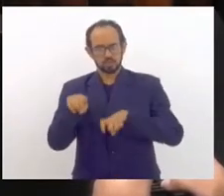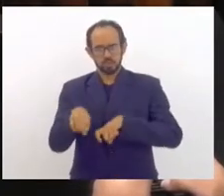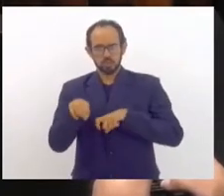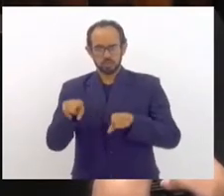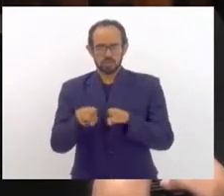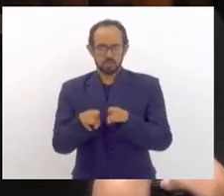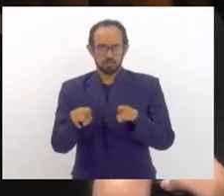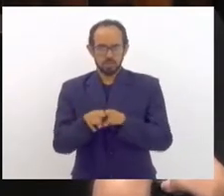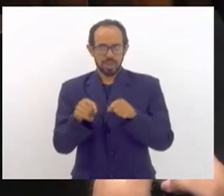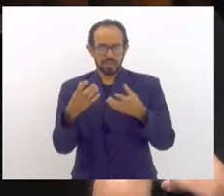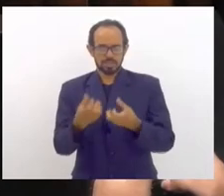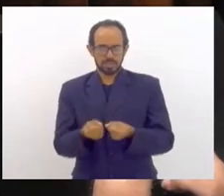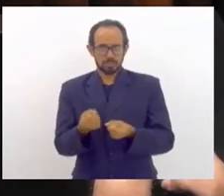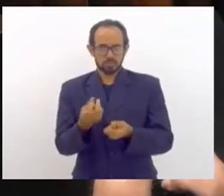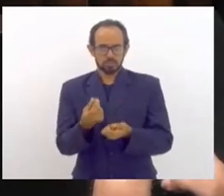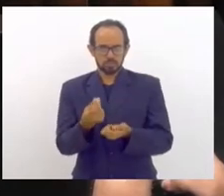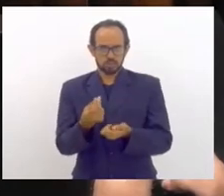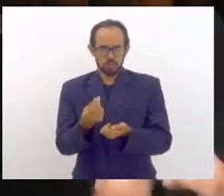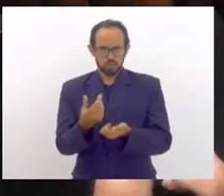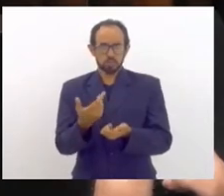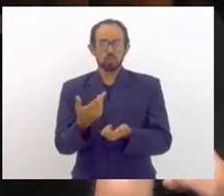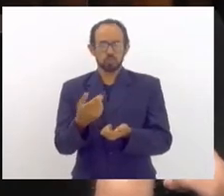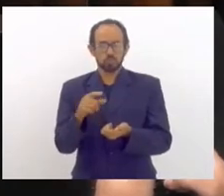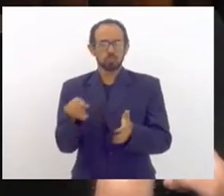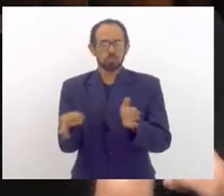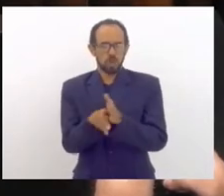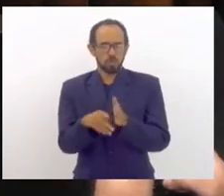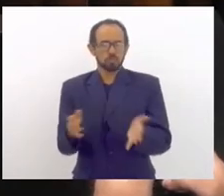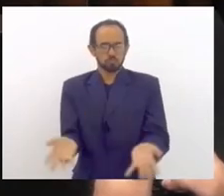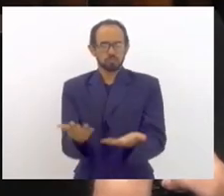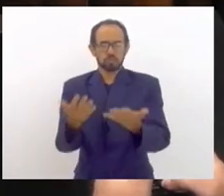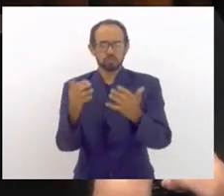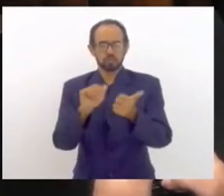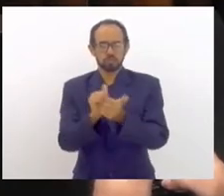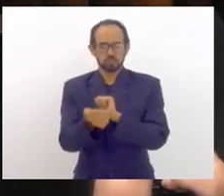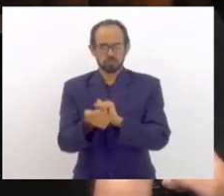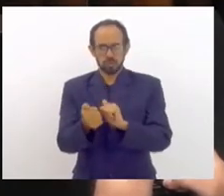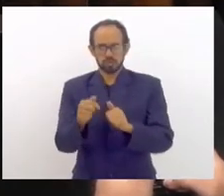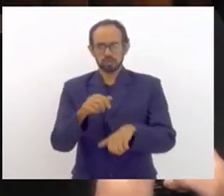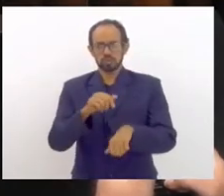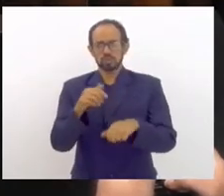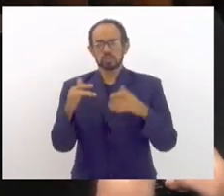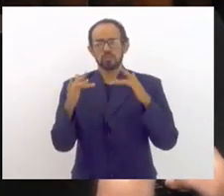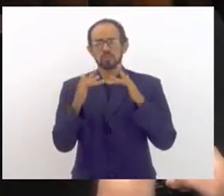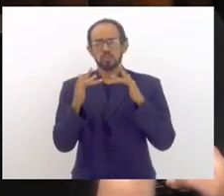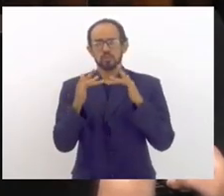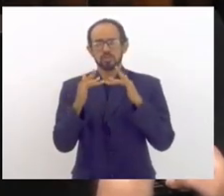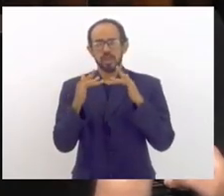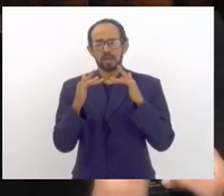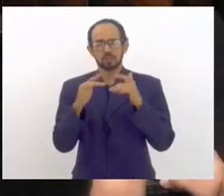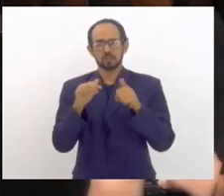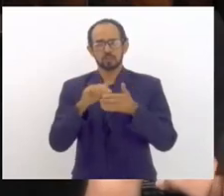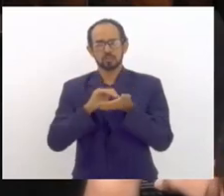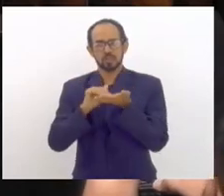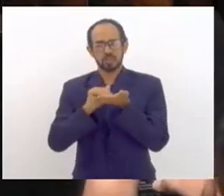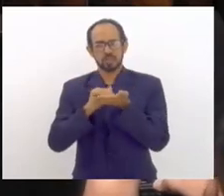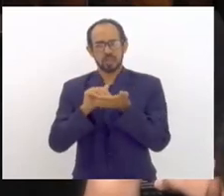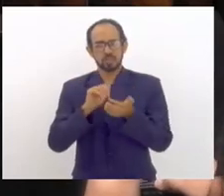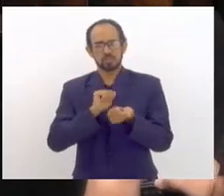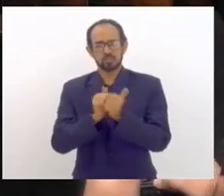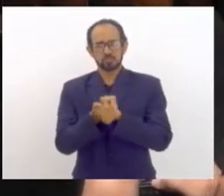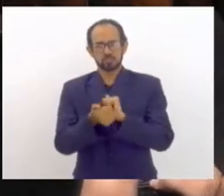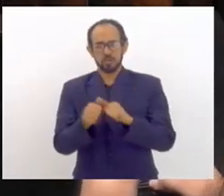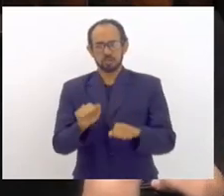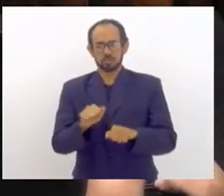os benefícios da lei do incentivo. Então é um assunto que nós vamos estar conversando, já fiz contato com o secretário de esporte do estado para estar falando sobre